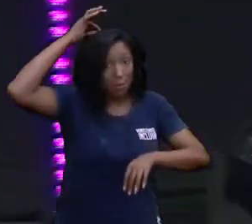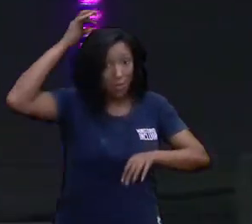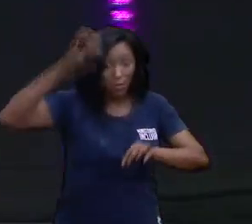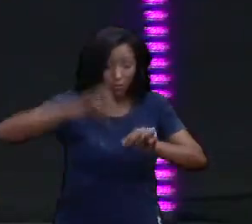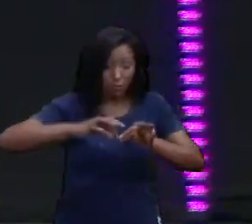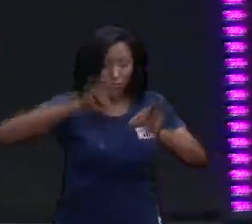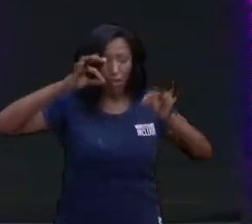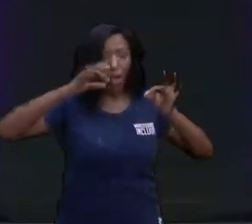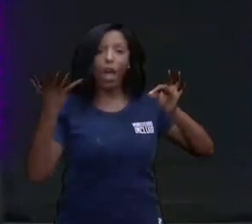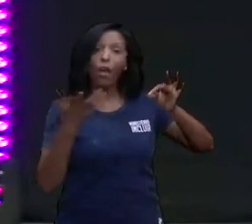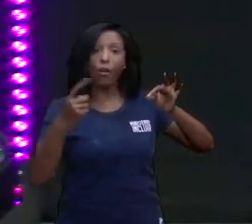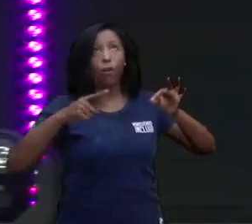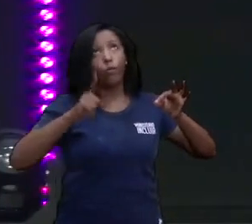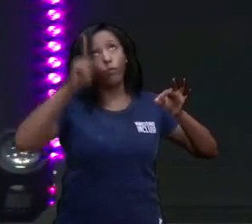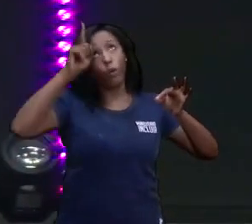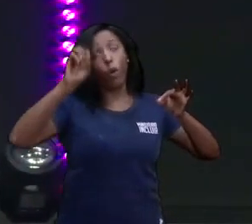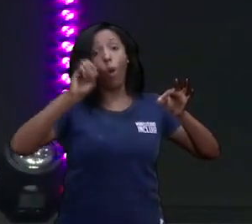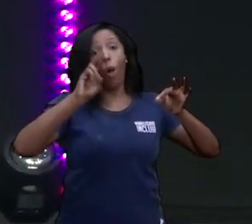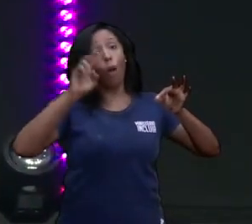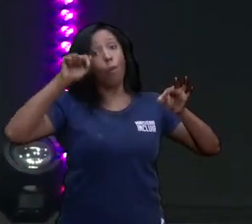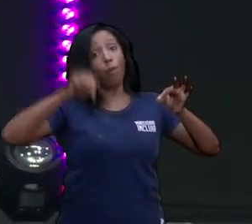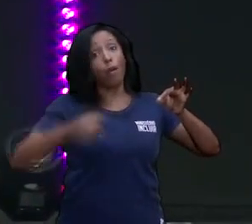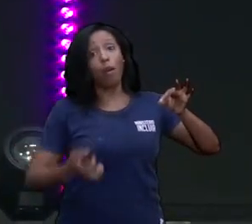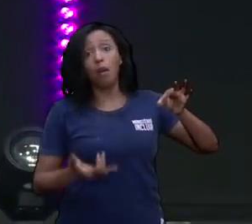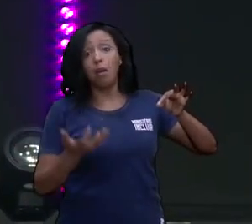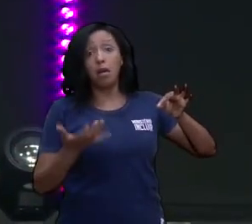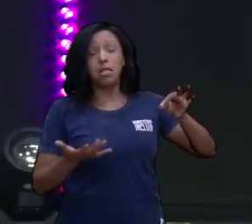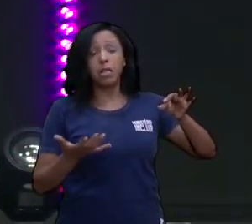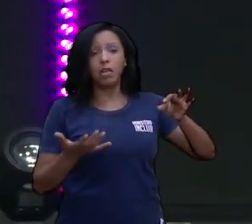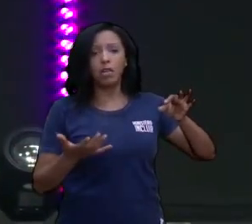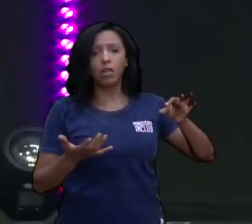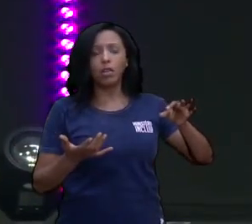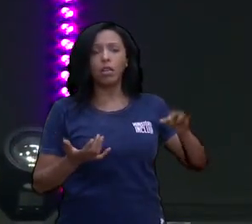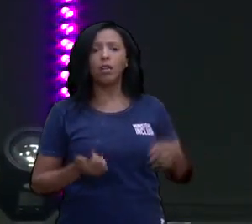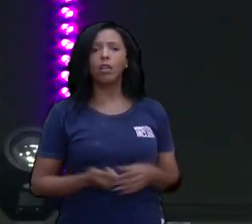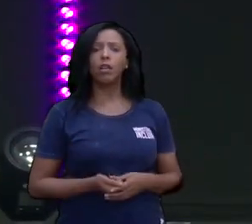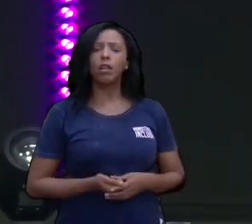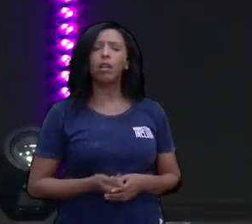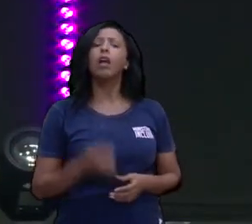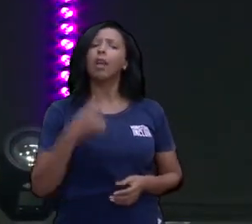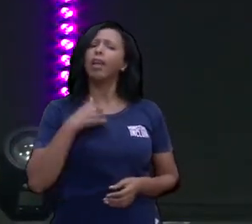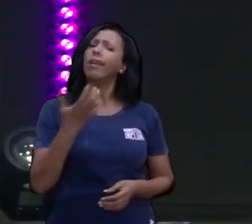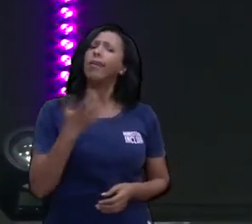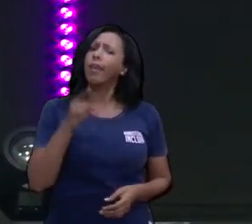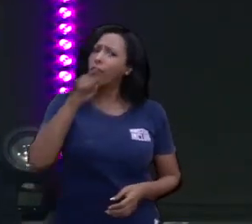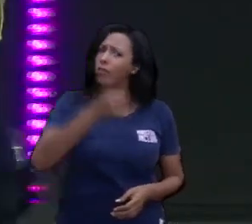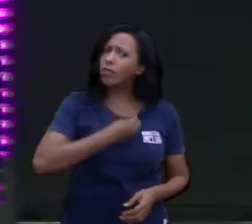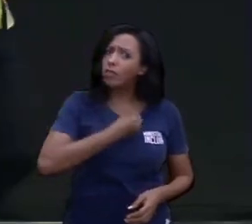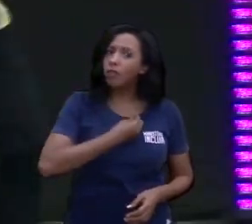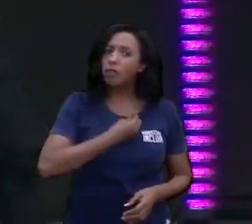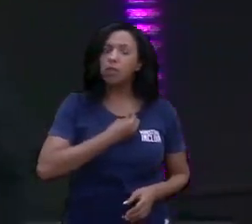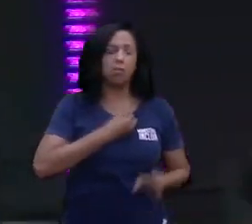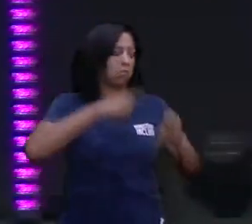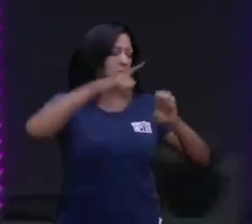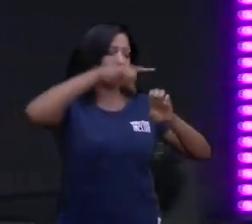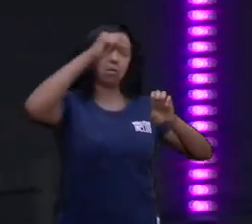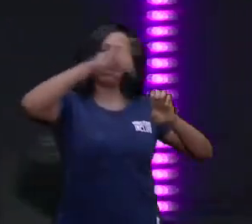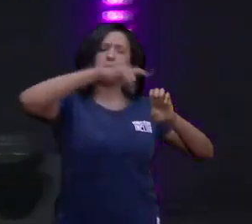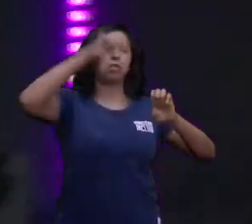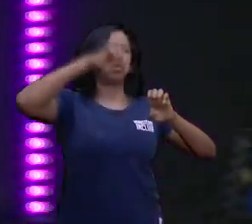filho o Tom eu quero mais você empreenda e seja um empresário muito rico para você ajudar a fazer a obra de Deus